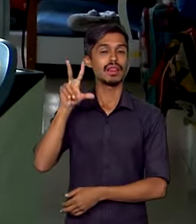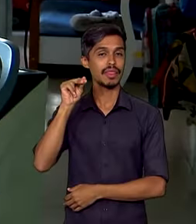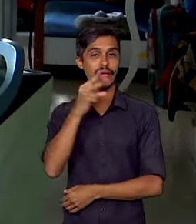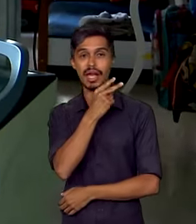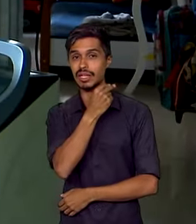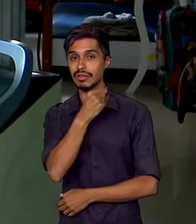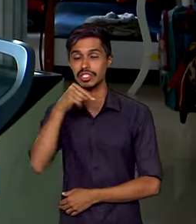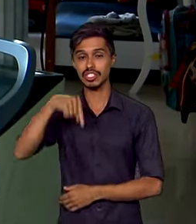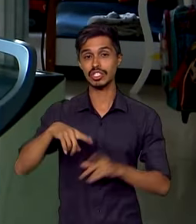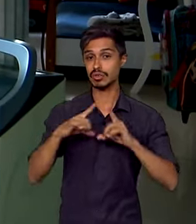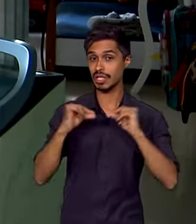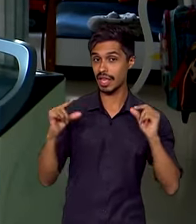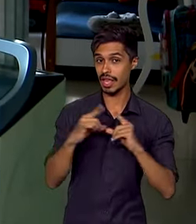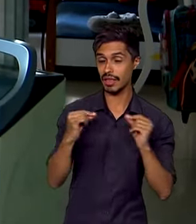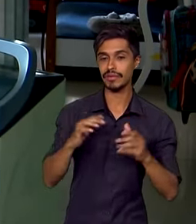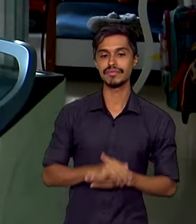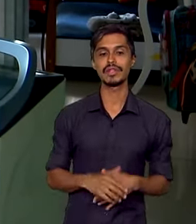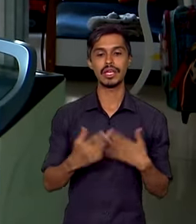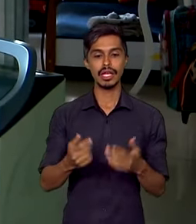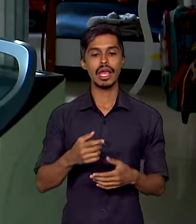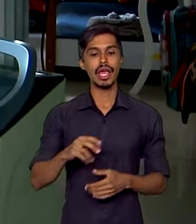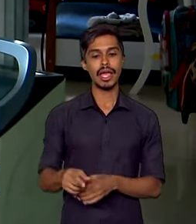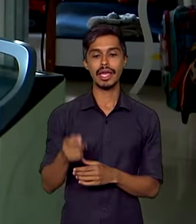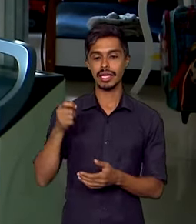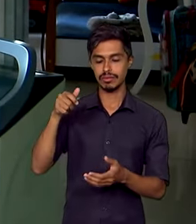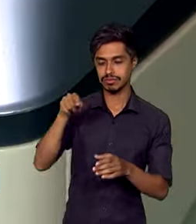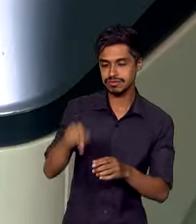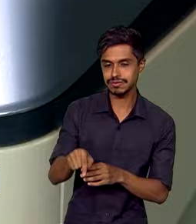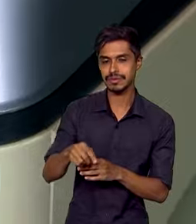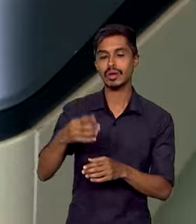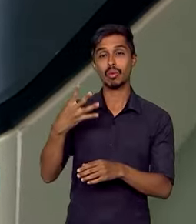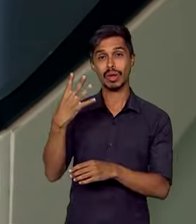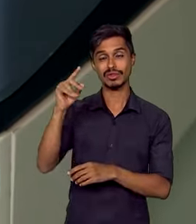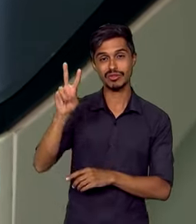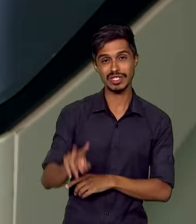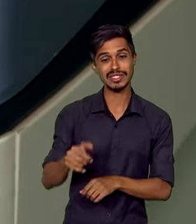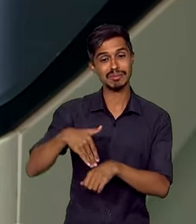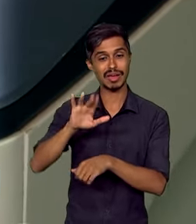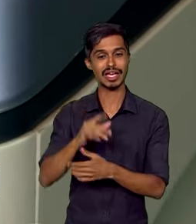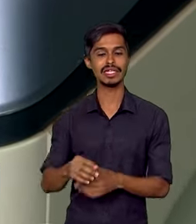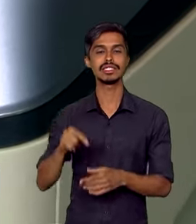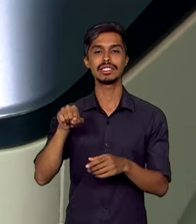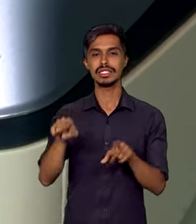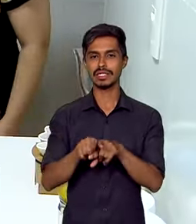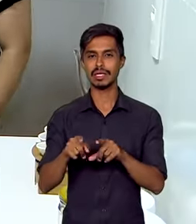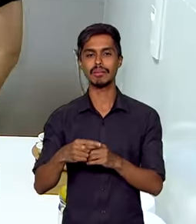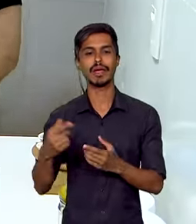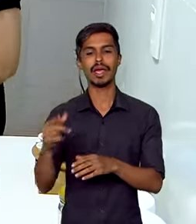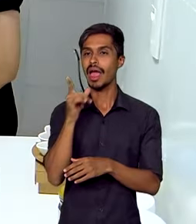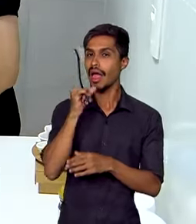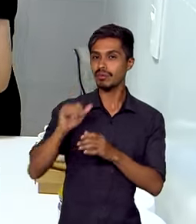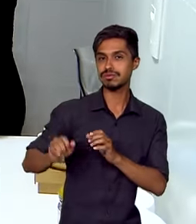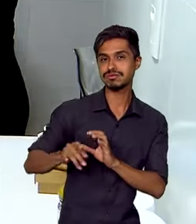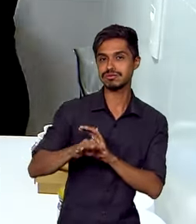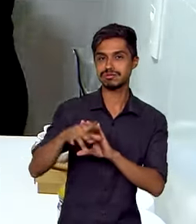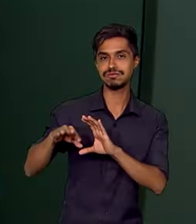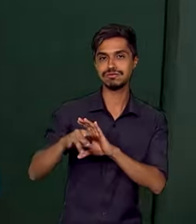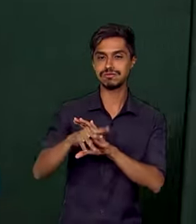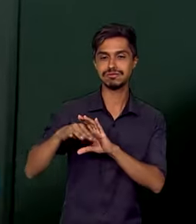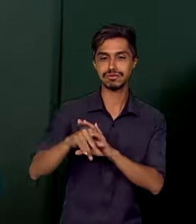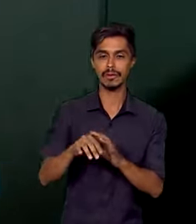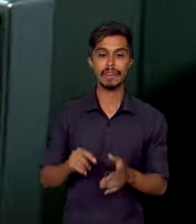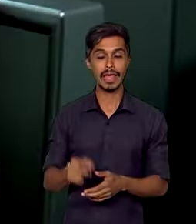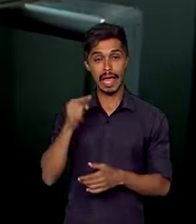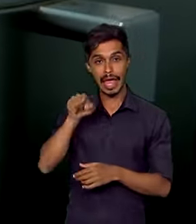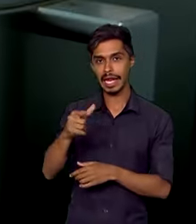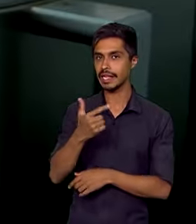Federal, ela passou a ligar mais vezes o ventilador e o umidificador para aguentar o tempo quente. E olha que ela não